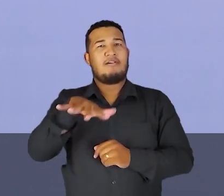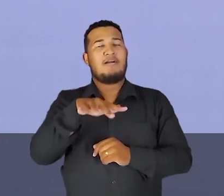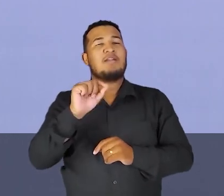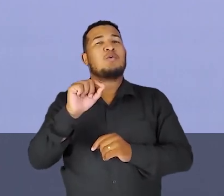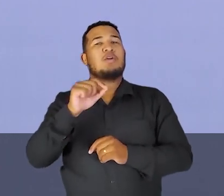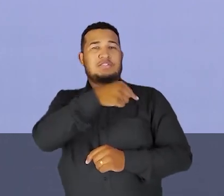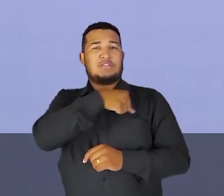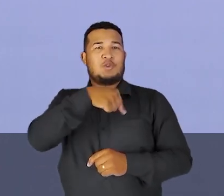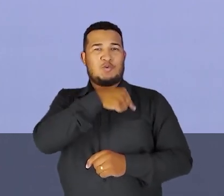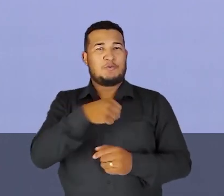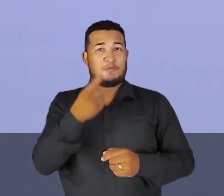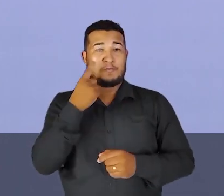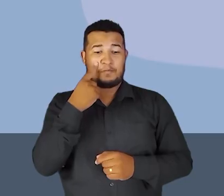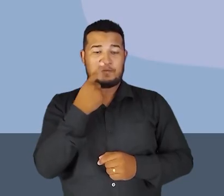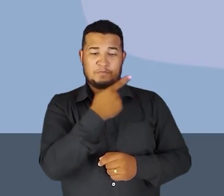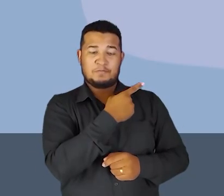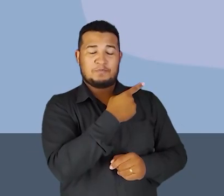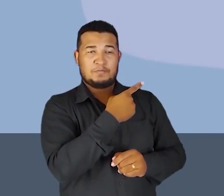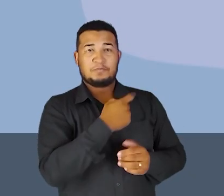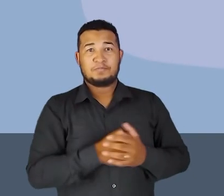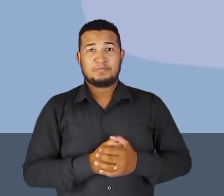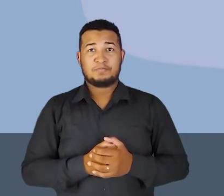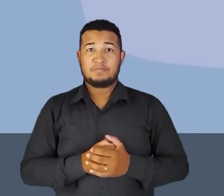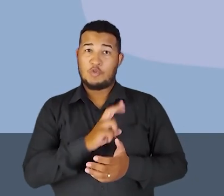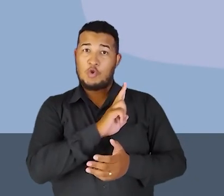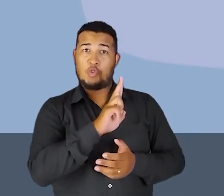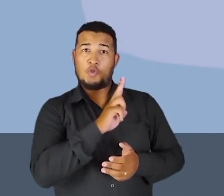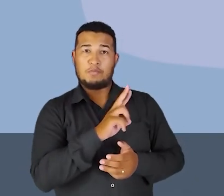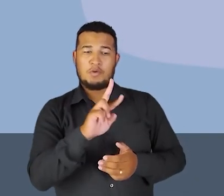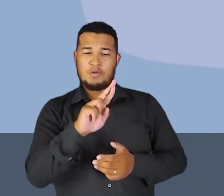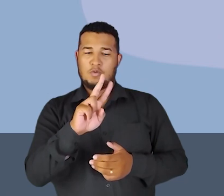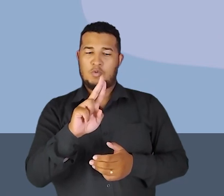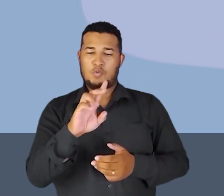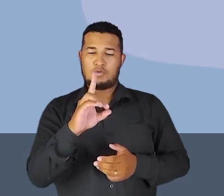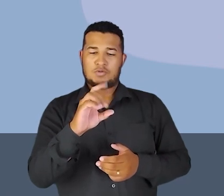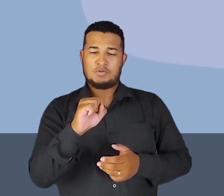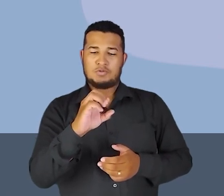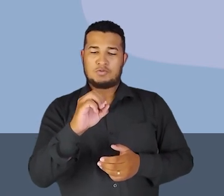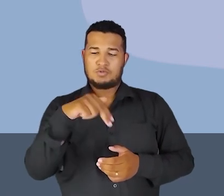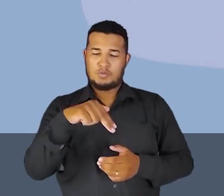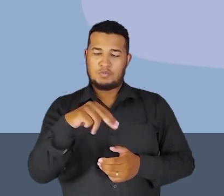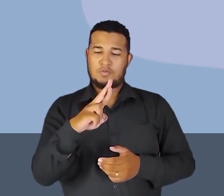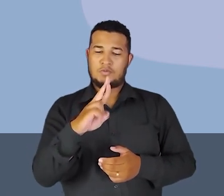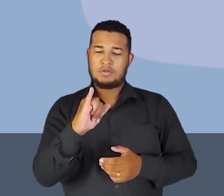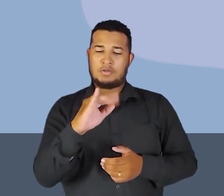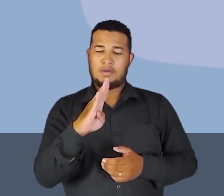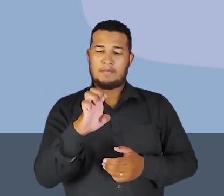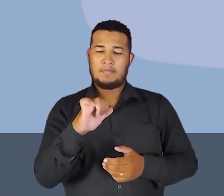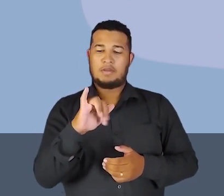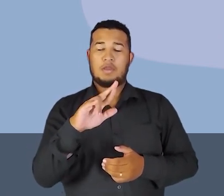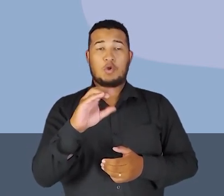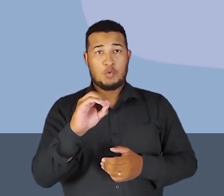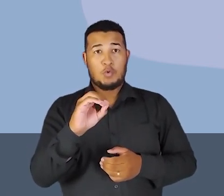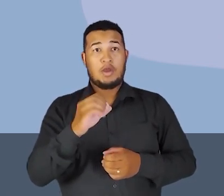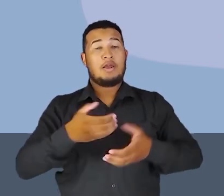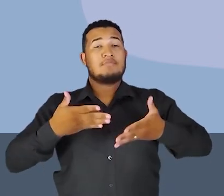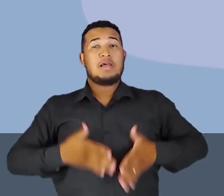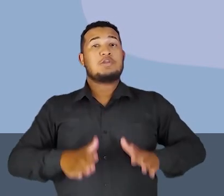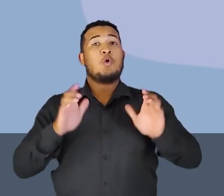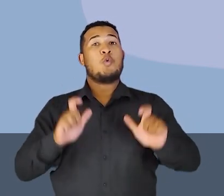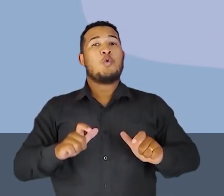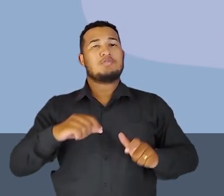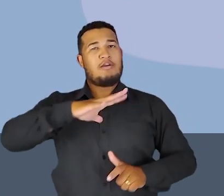estadual. Veja na sua tela. O nome dele é Hudson Ribeiro. Ele nasceu na capital de Vitória, no ano